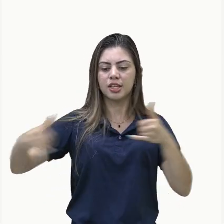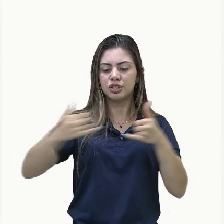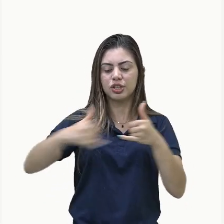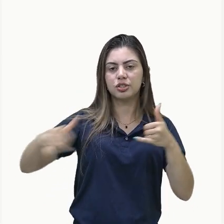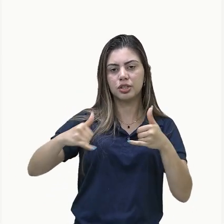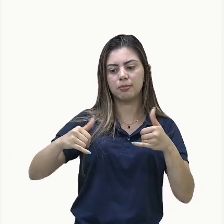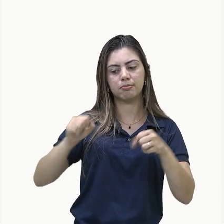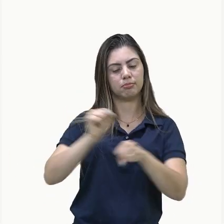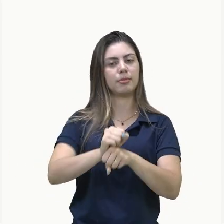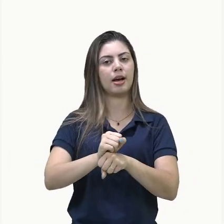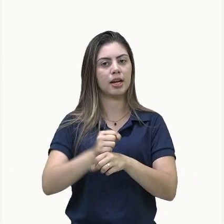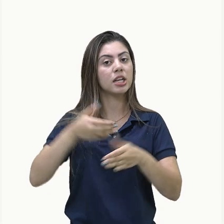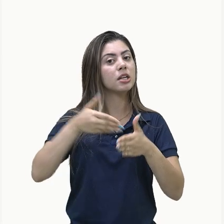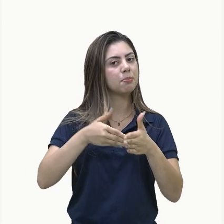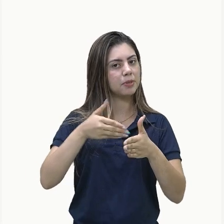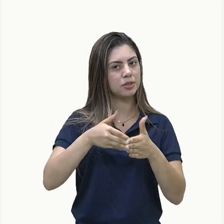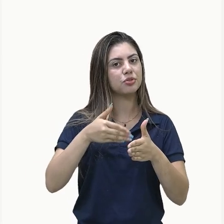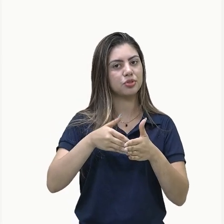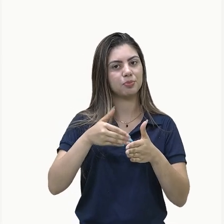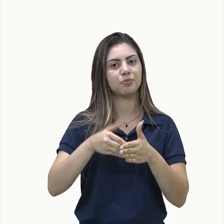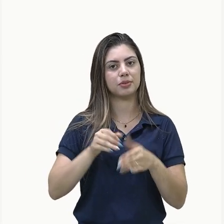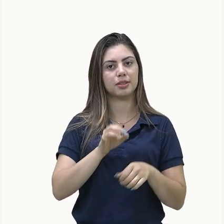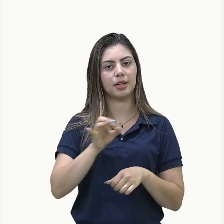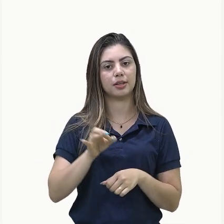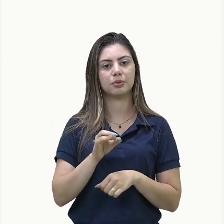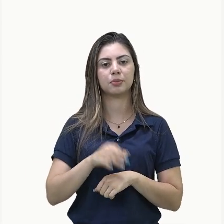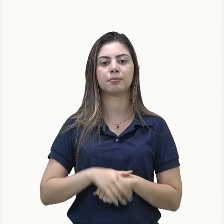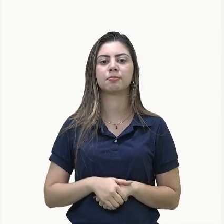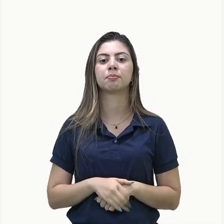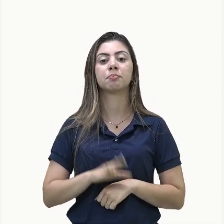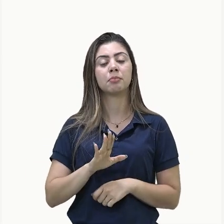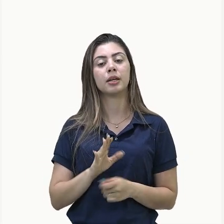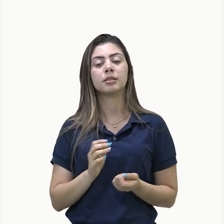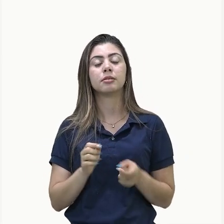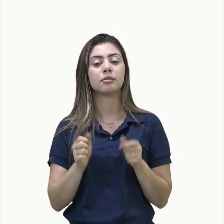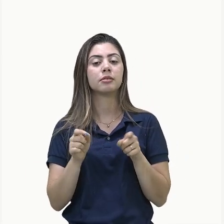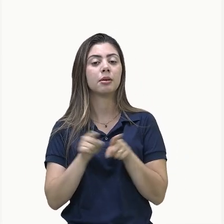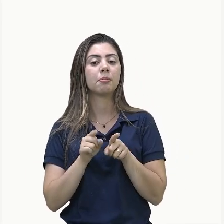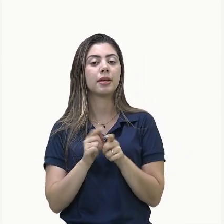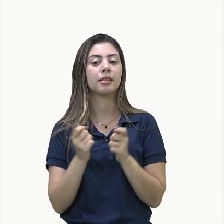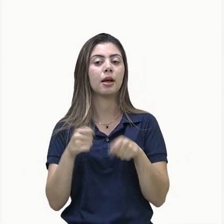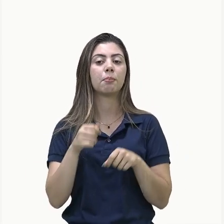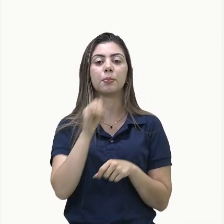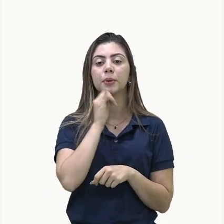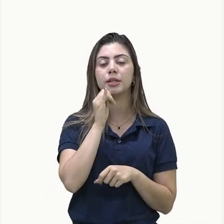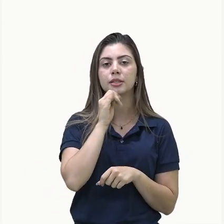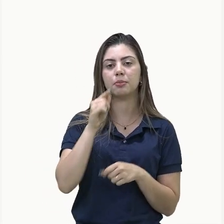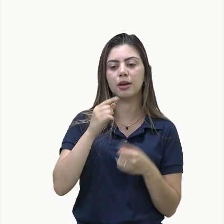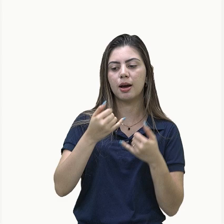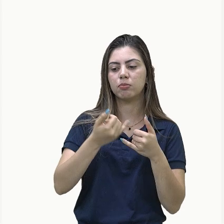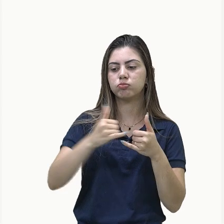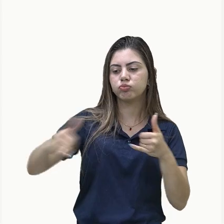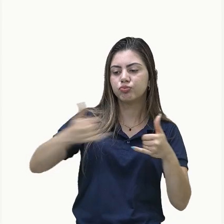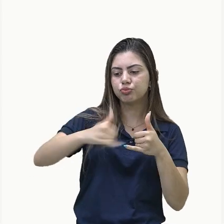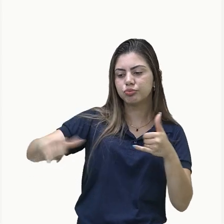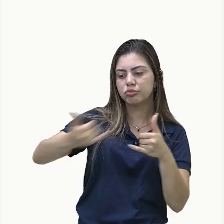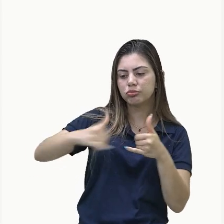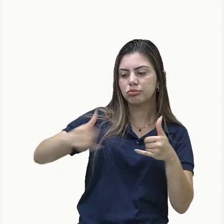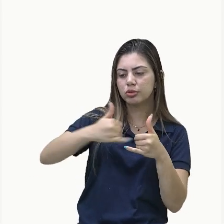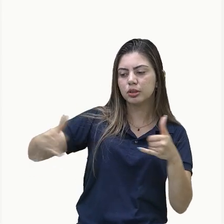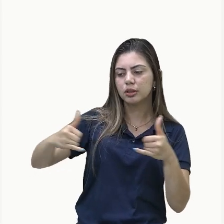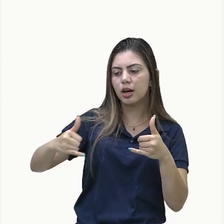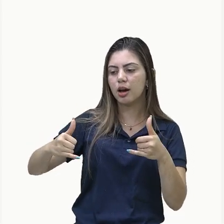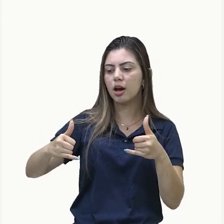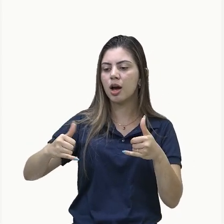a corrente, ele pode também fazer com que eu possa modificar o valor dessa corrente elétrica